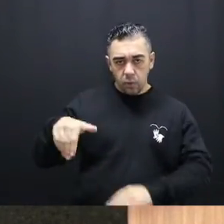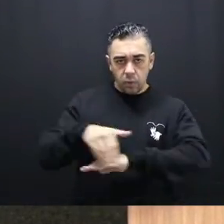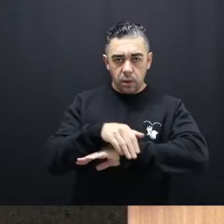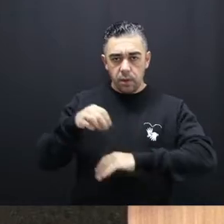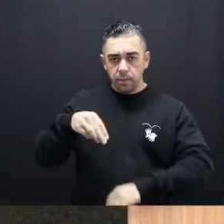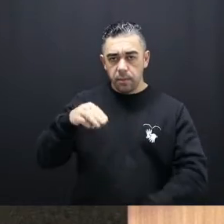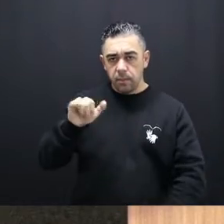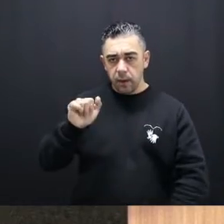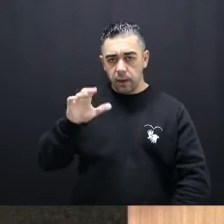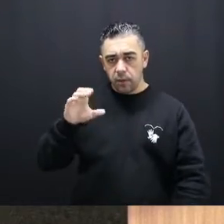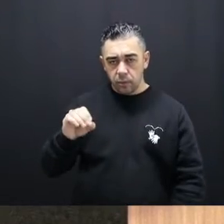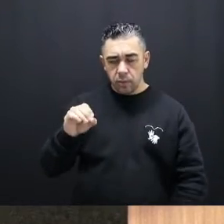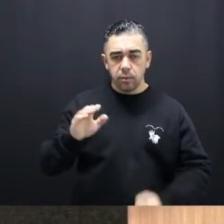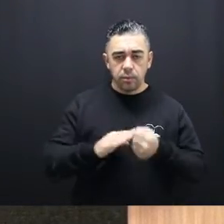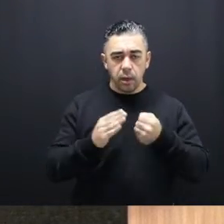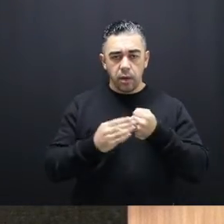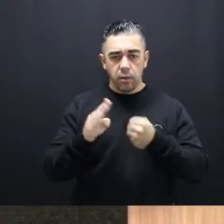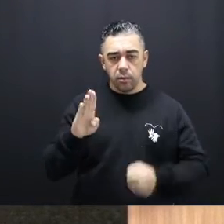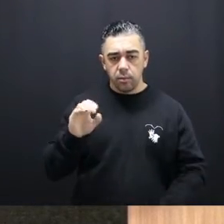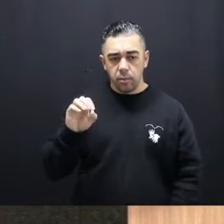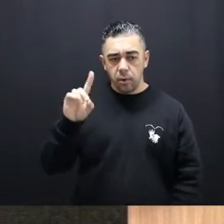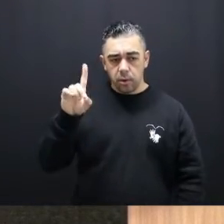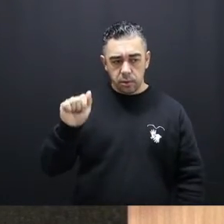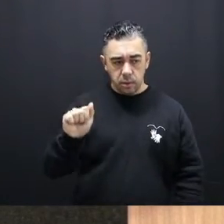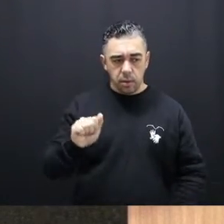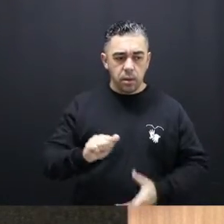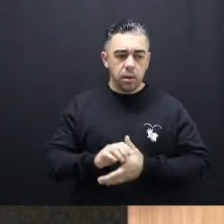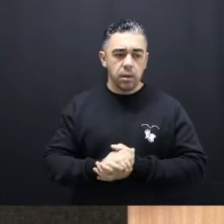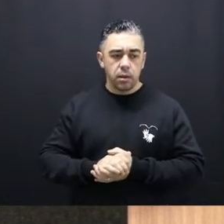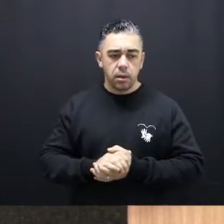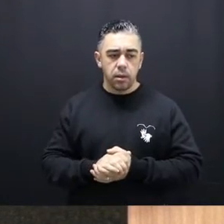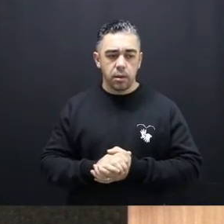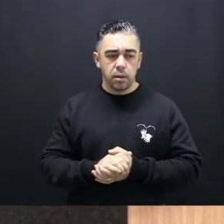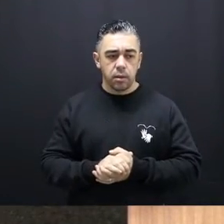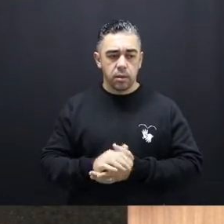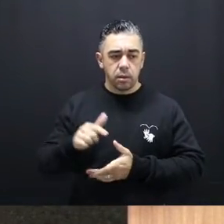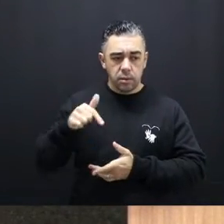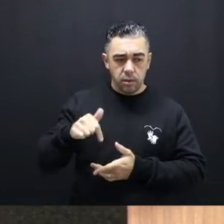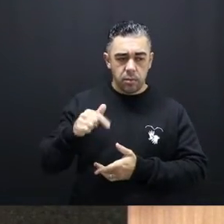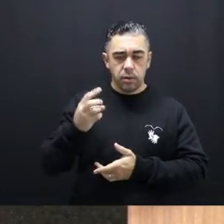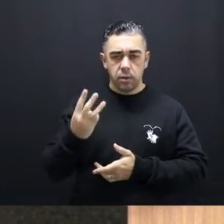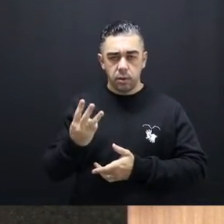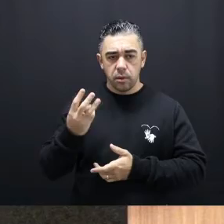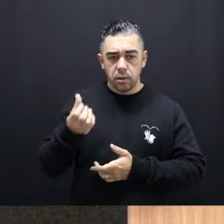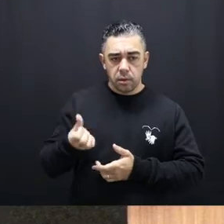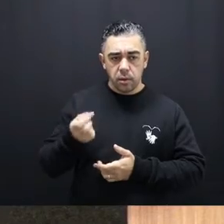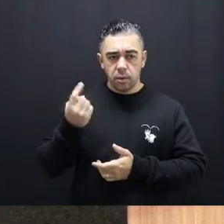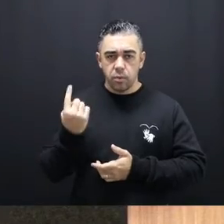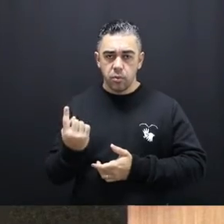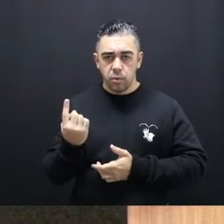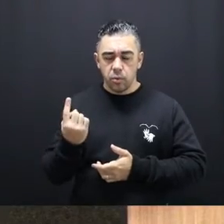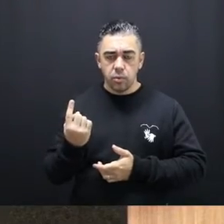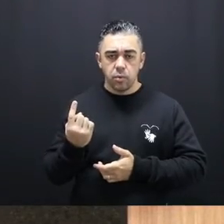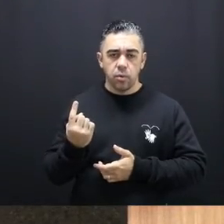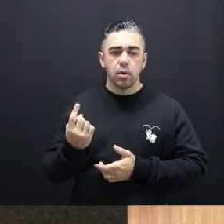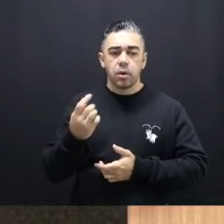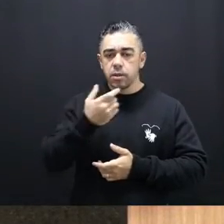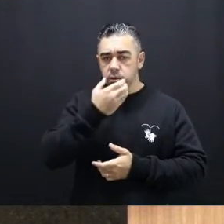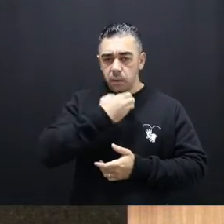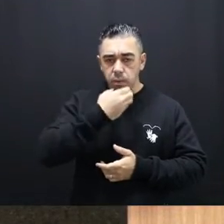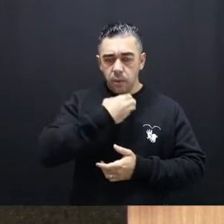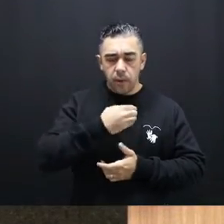Marco Aurélio rosa no bairro Borda do Campo a indicação 7361 do Vereador Samuel